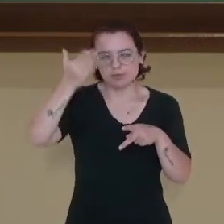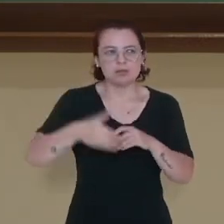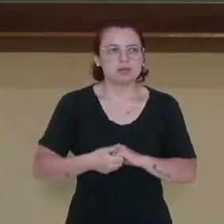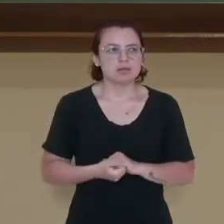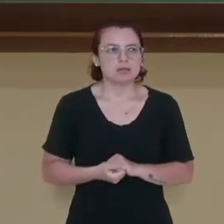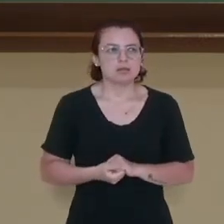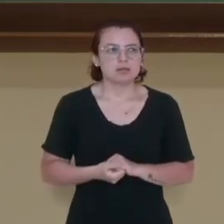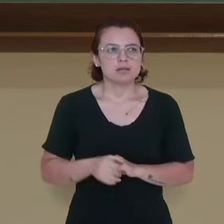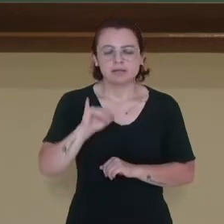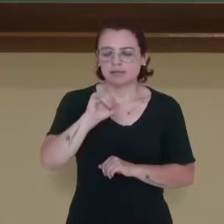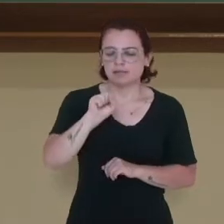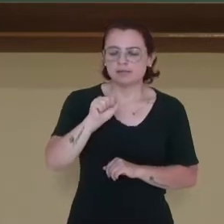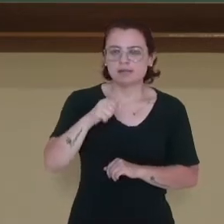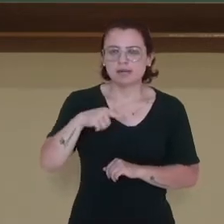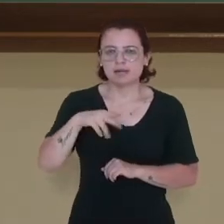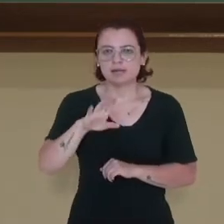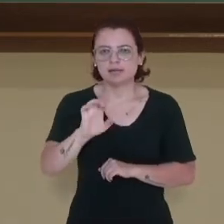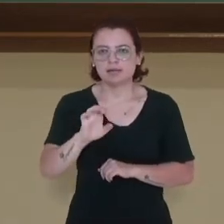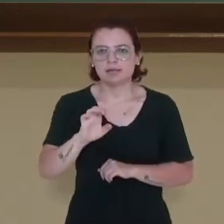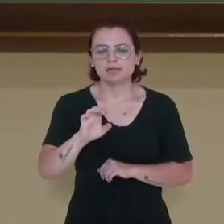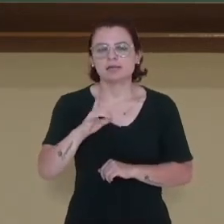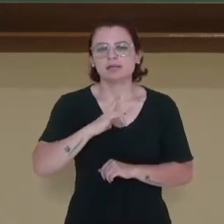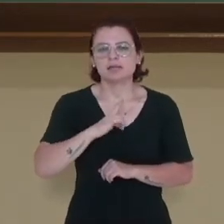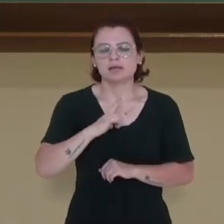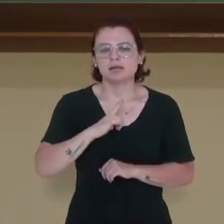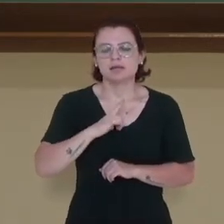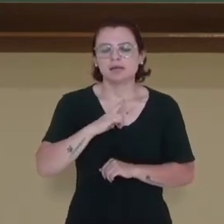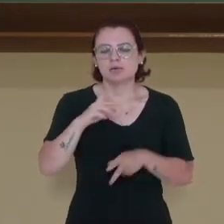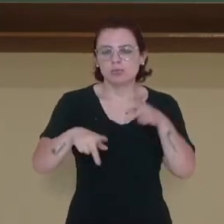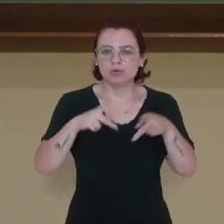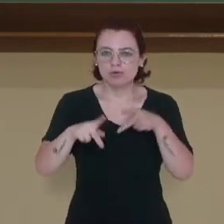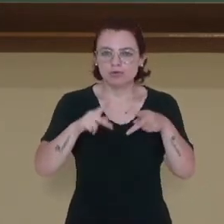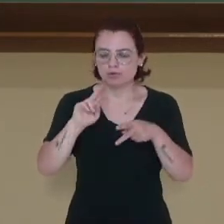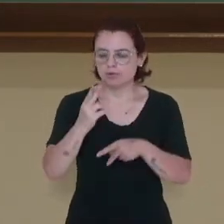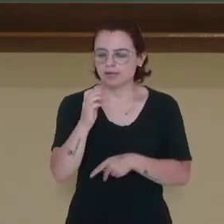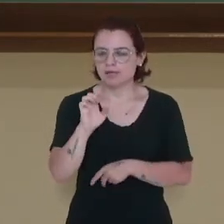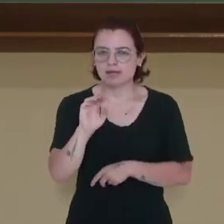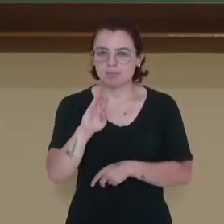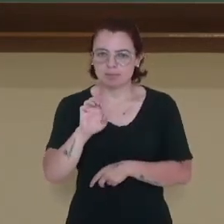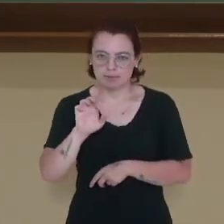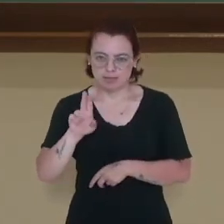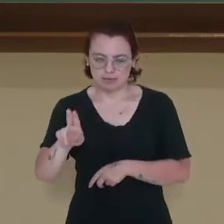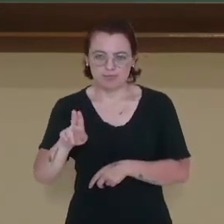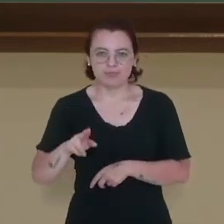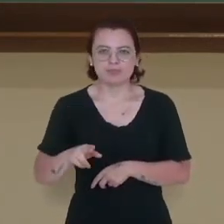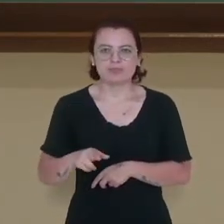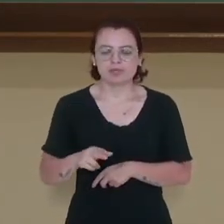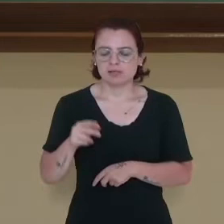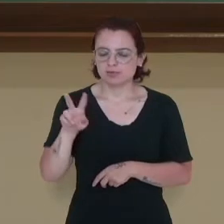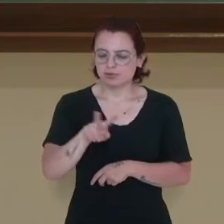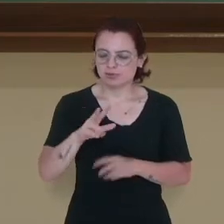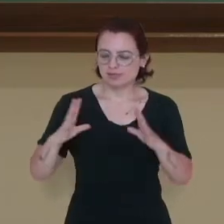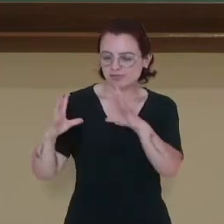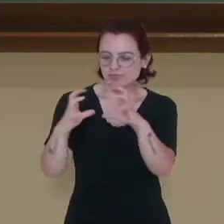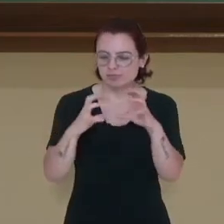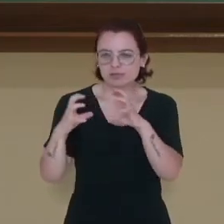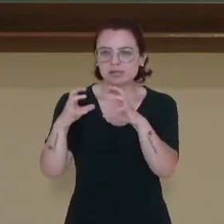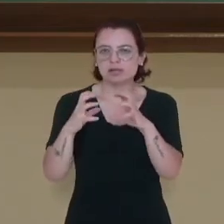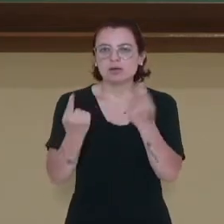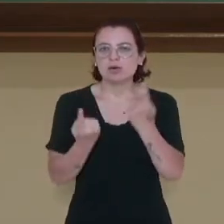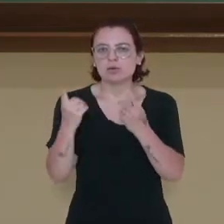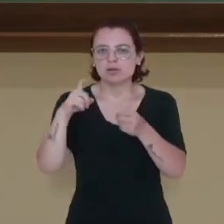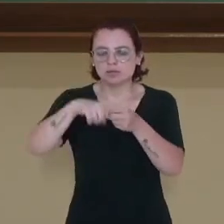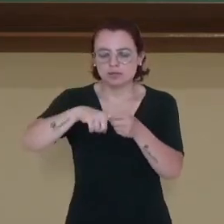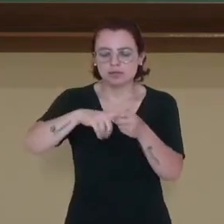E a partir de Isaac veio o povo hebreu, né, os judeus atualmente. E eles brigam desde então, né, pela posse da